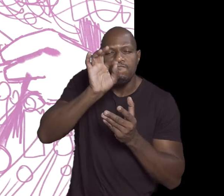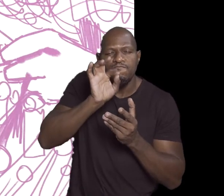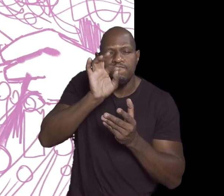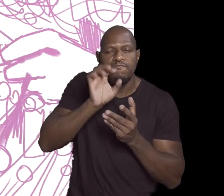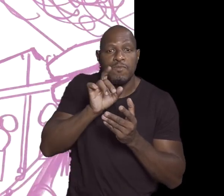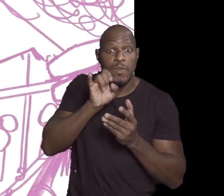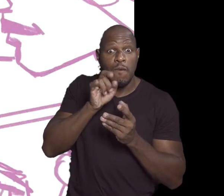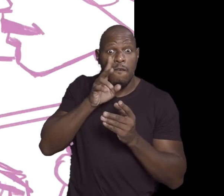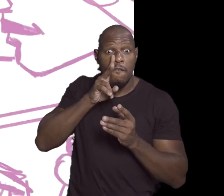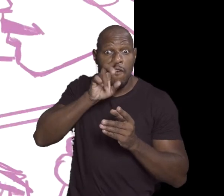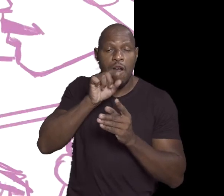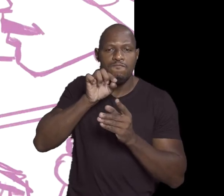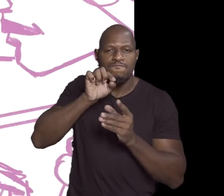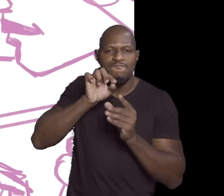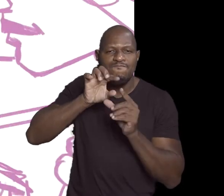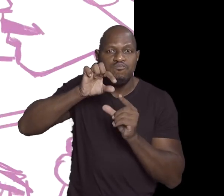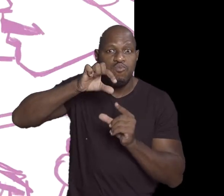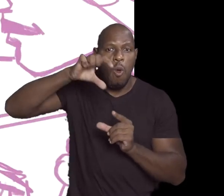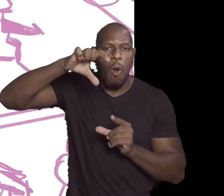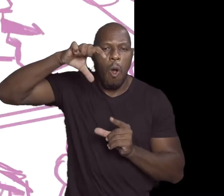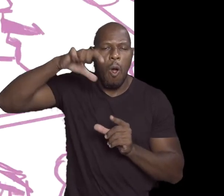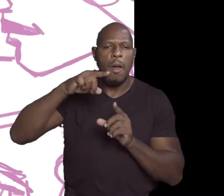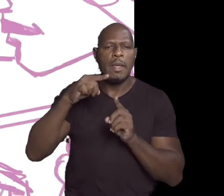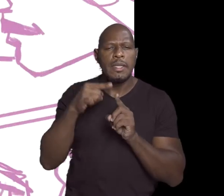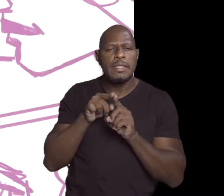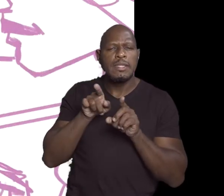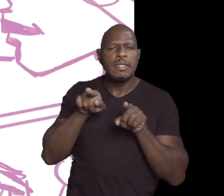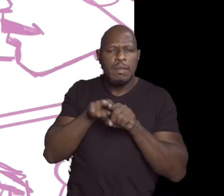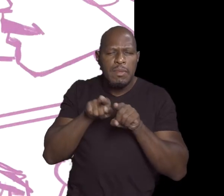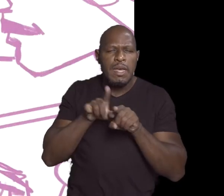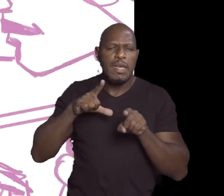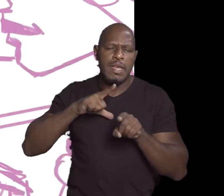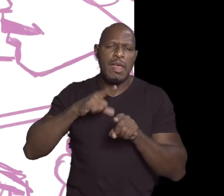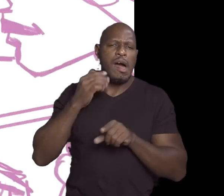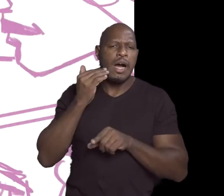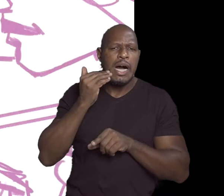engrossa a linha, mas ele também tem muitas imperfeições.